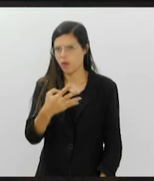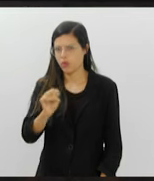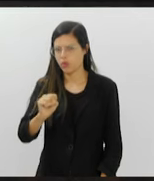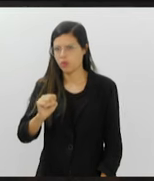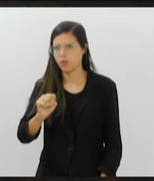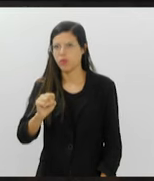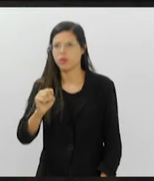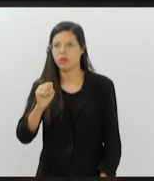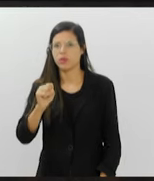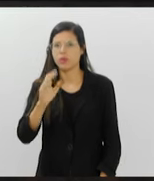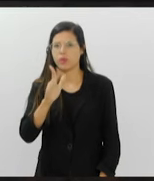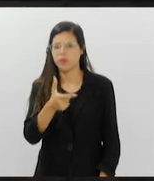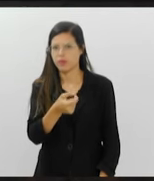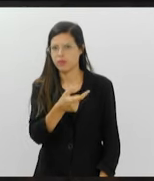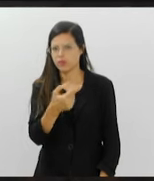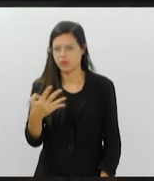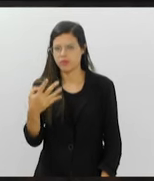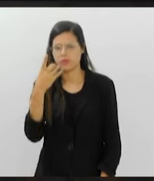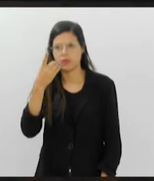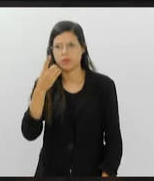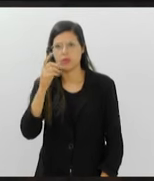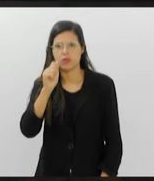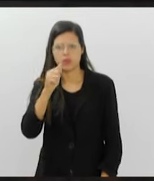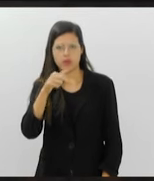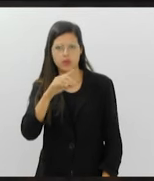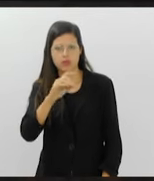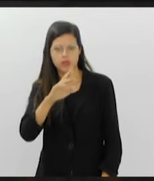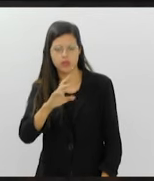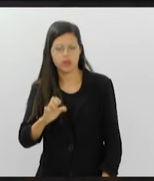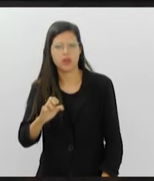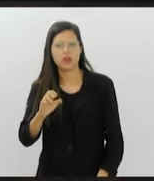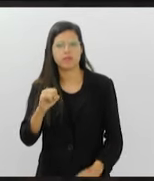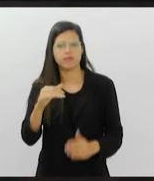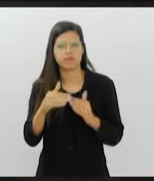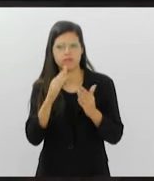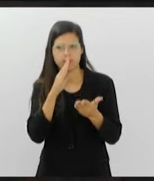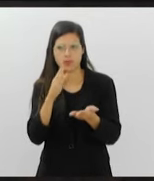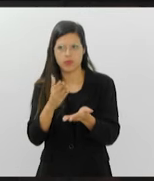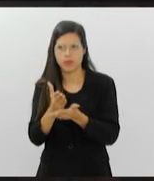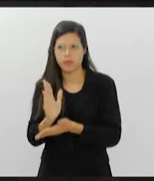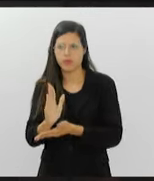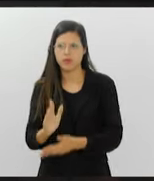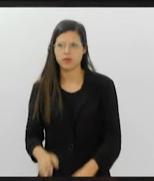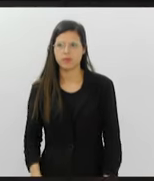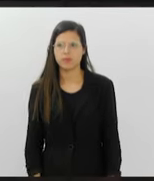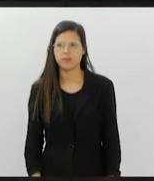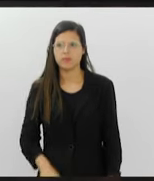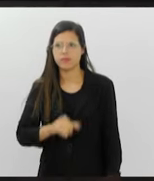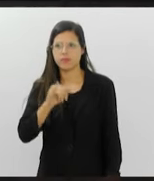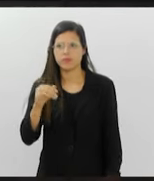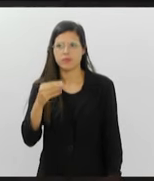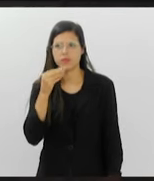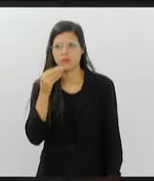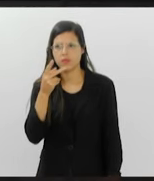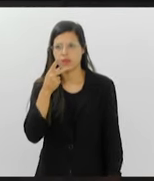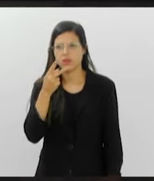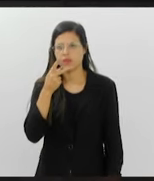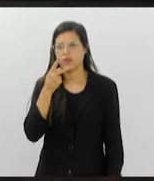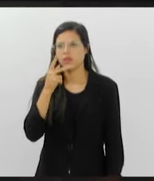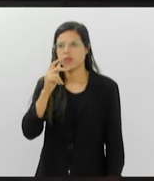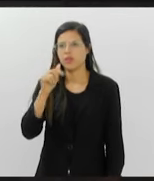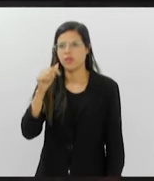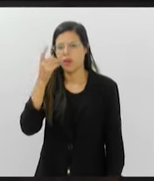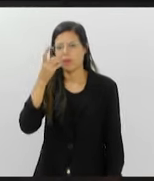deputado Andrezinho Siciliano. Os senhores que aprovam, permaneçam como estão. Aprovado. Aproveitando, falando do deputado Andrezinho